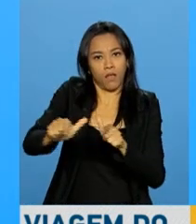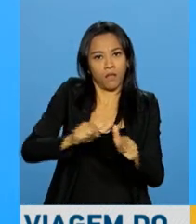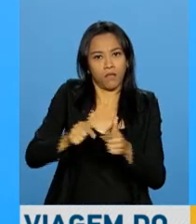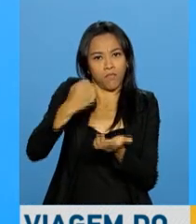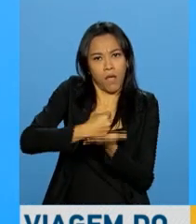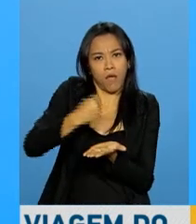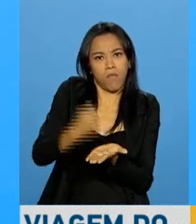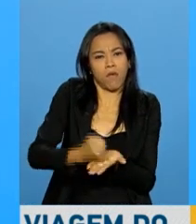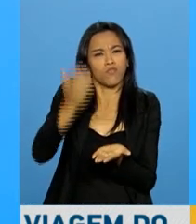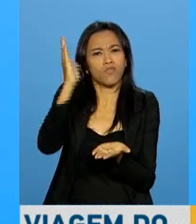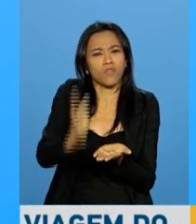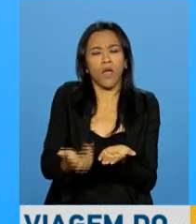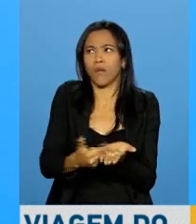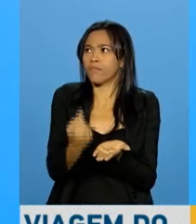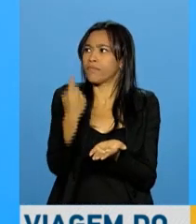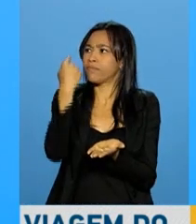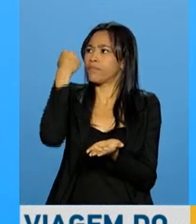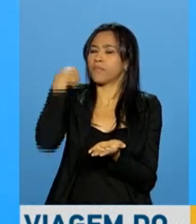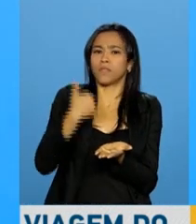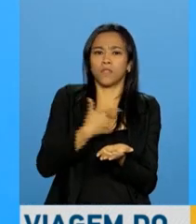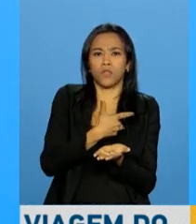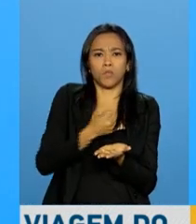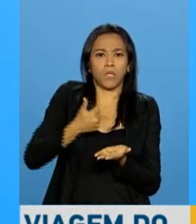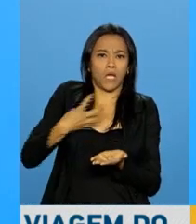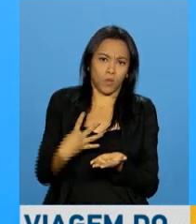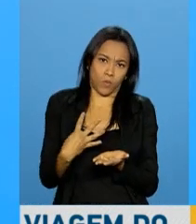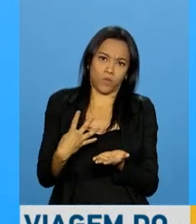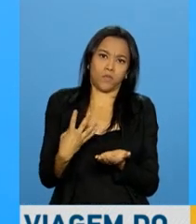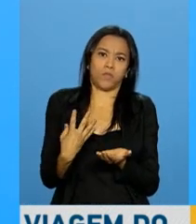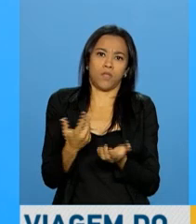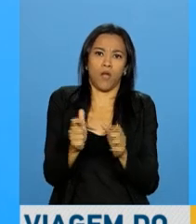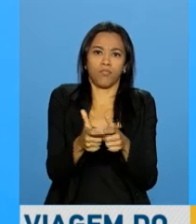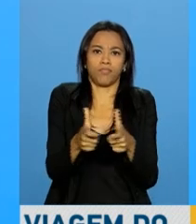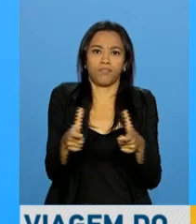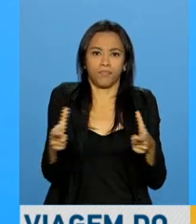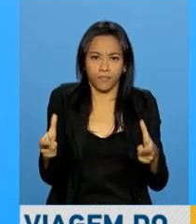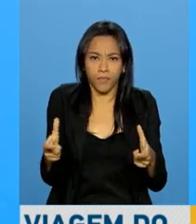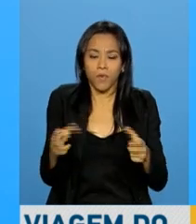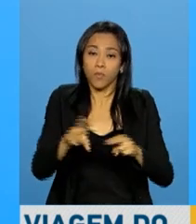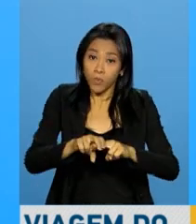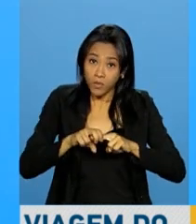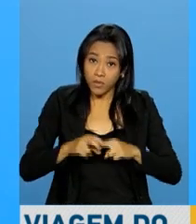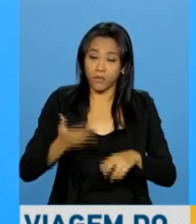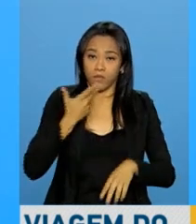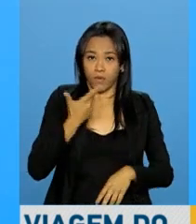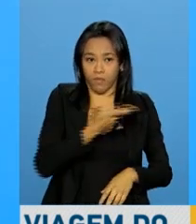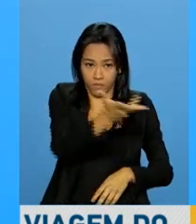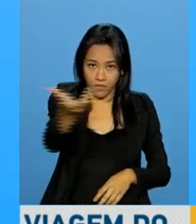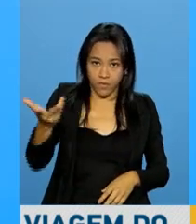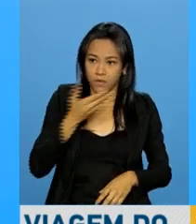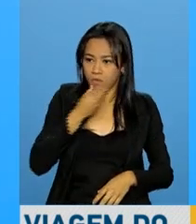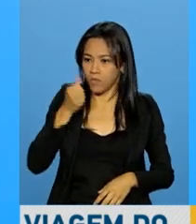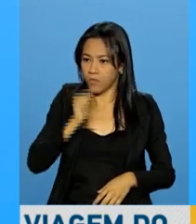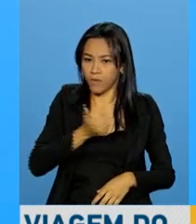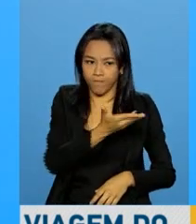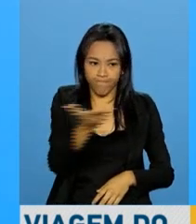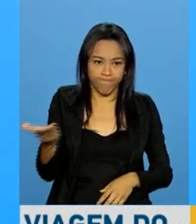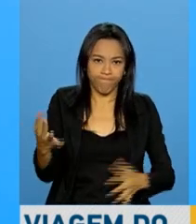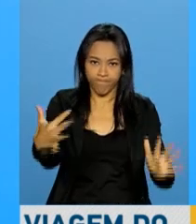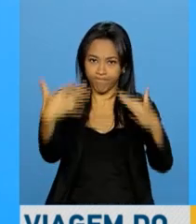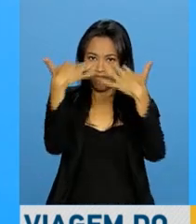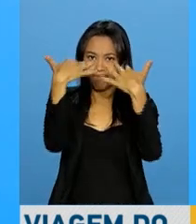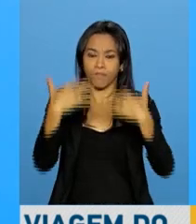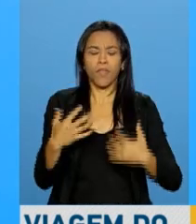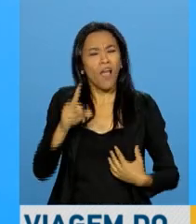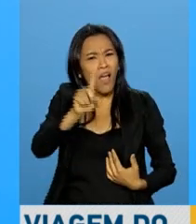maior desde 2014. Portanto, minhas senhoras, meus senhores, são fortes